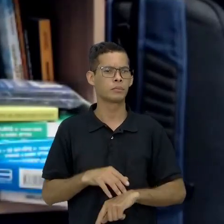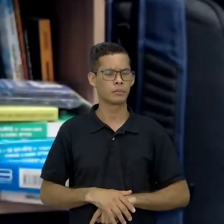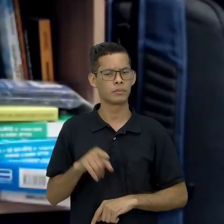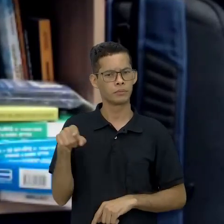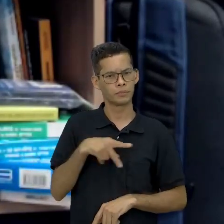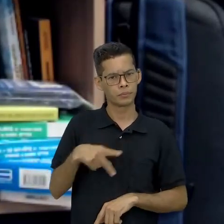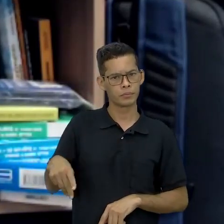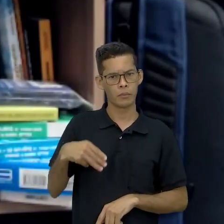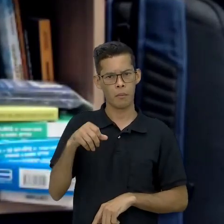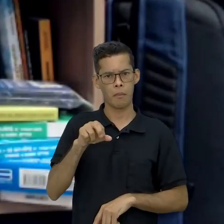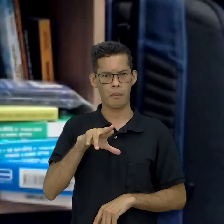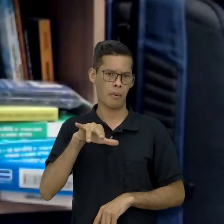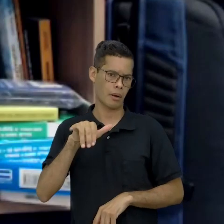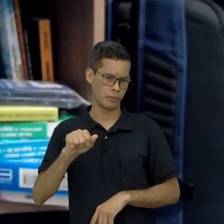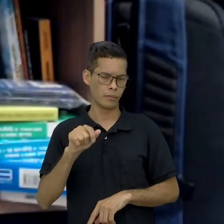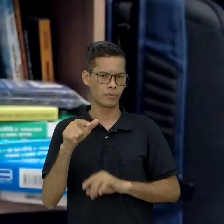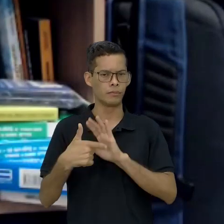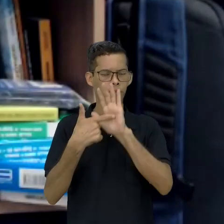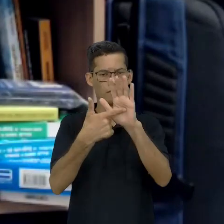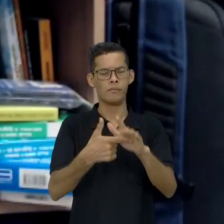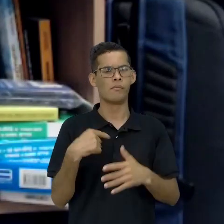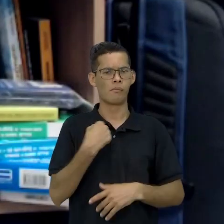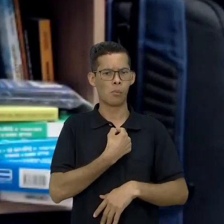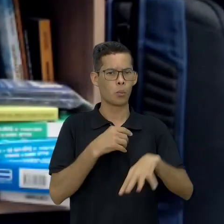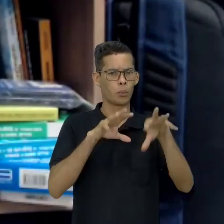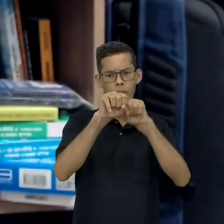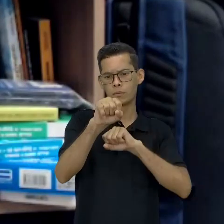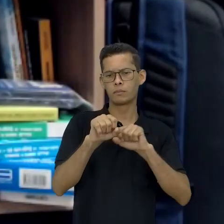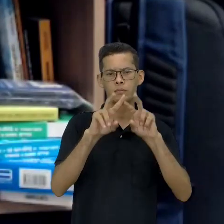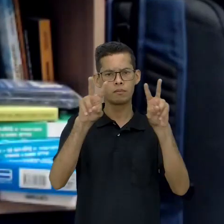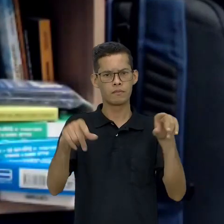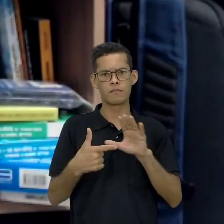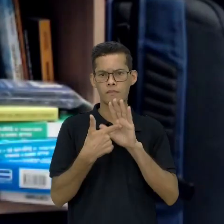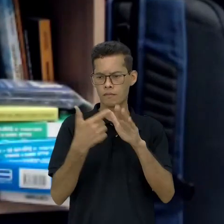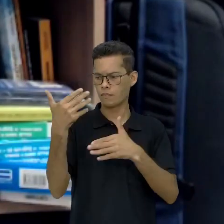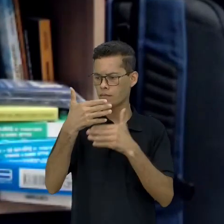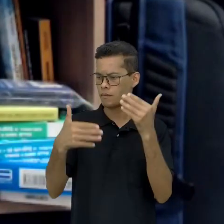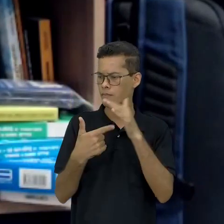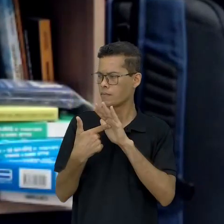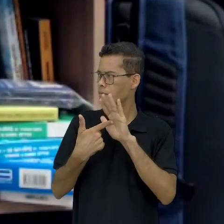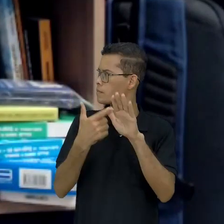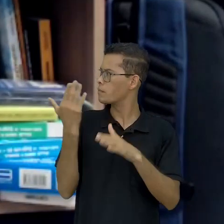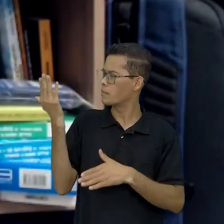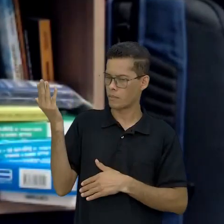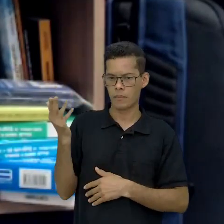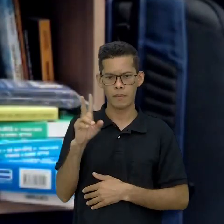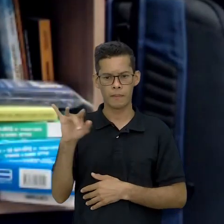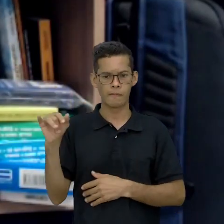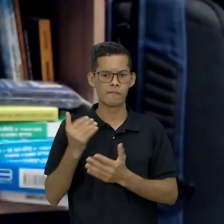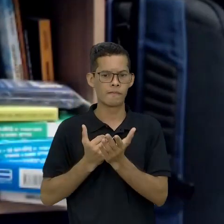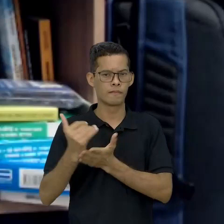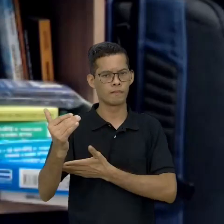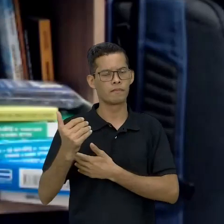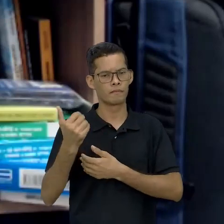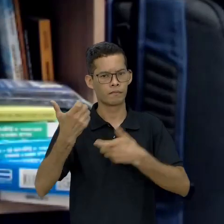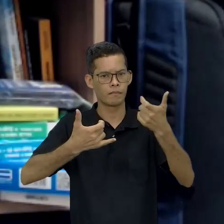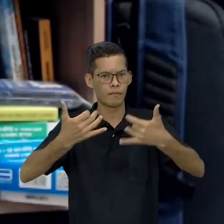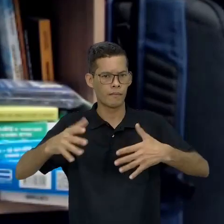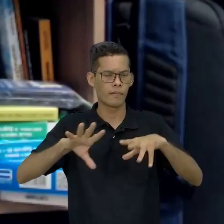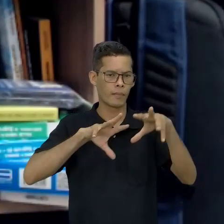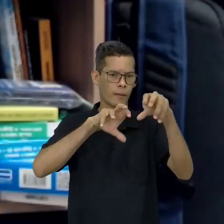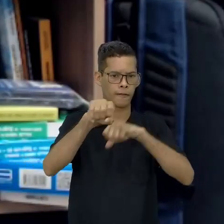Márcia apresente, né, a nossa formação, que traga à tela a nossa formação e dê início aí ao processo